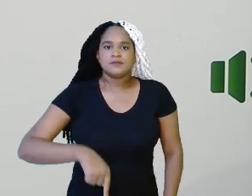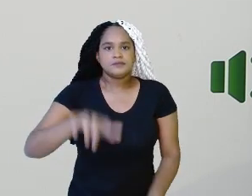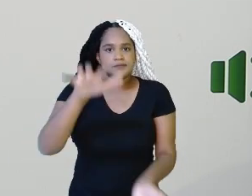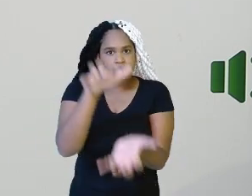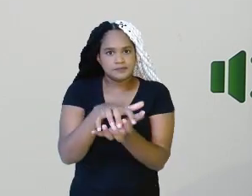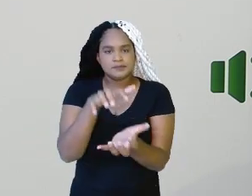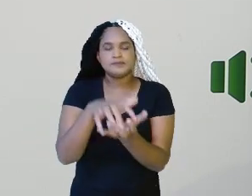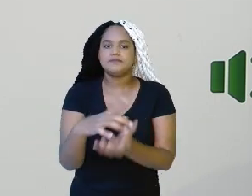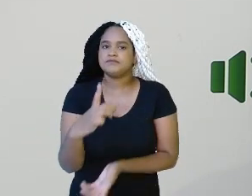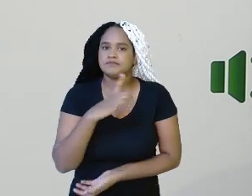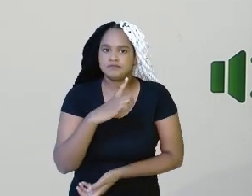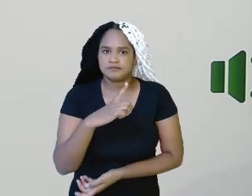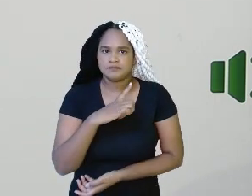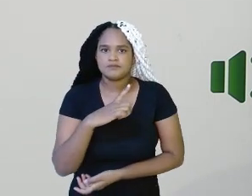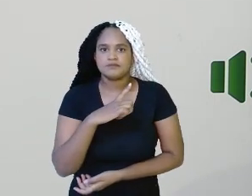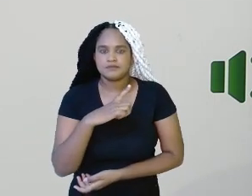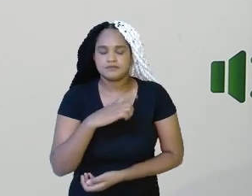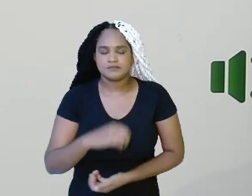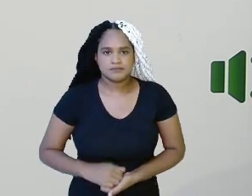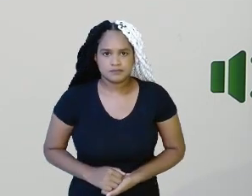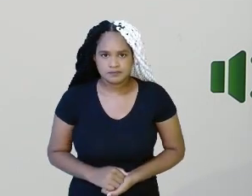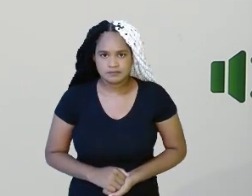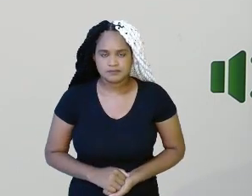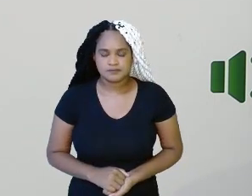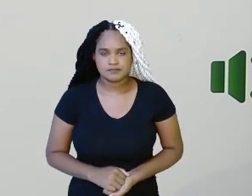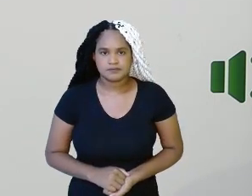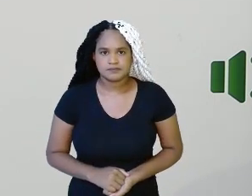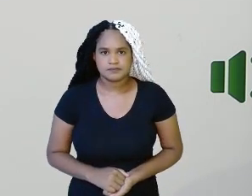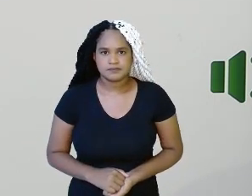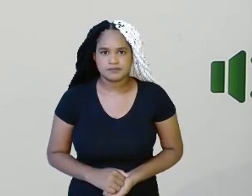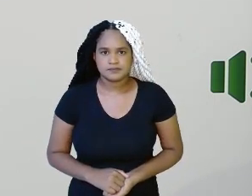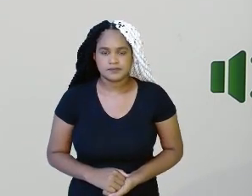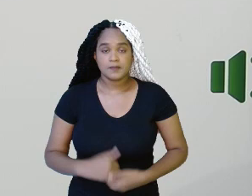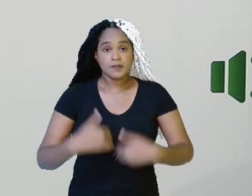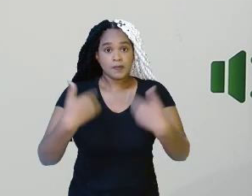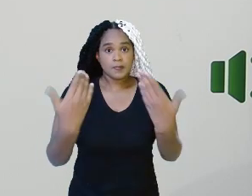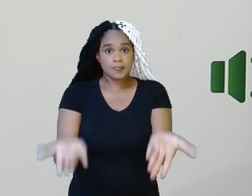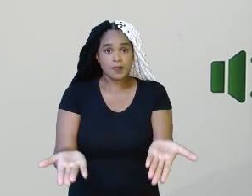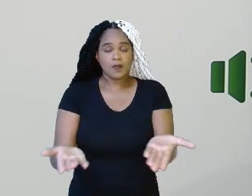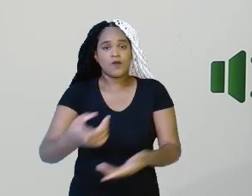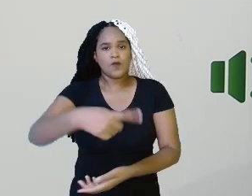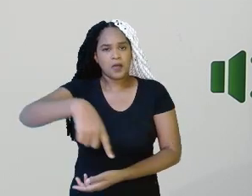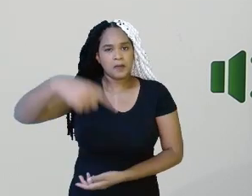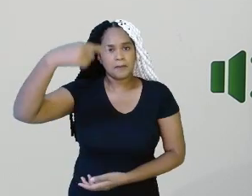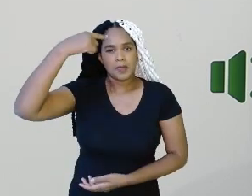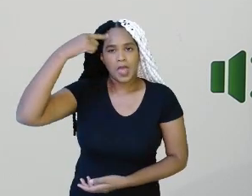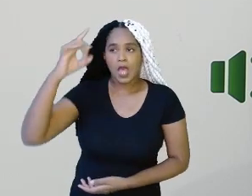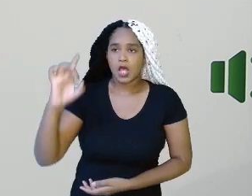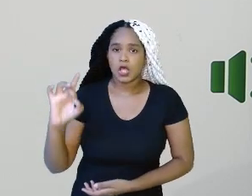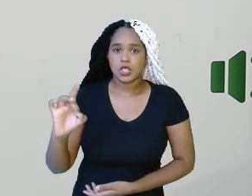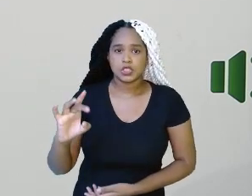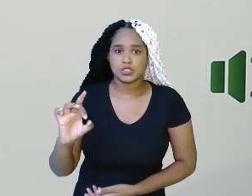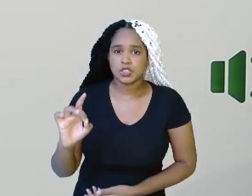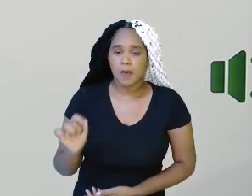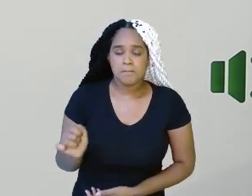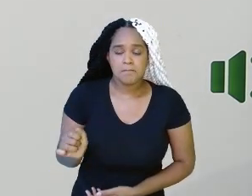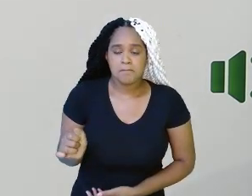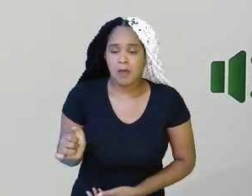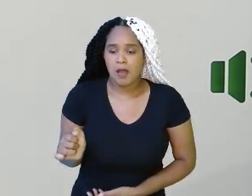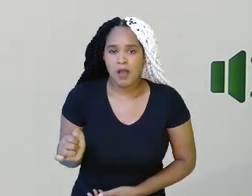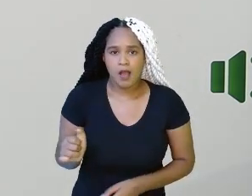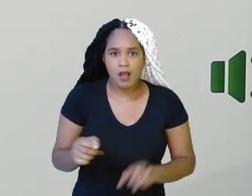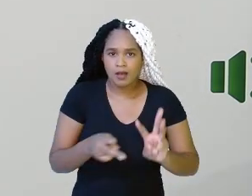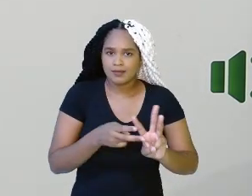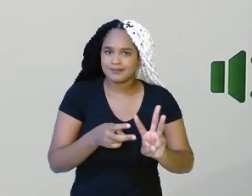no nosso estado, em Pernambuco, tá certo? Então, para você que só pensava que tinha pouquíssimas